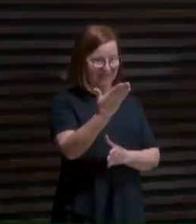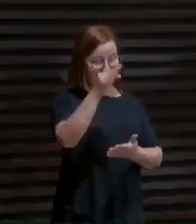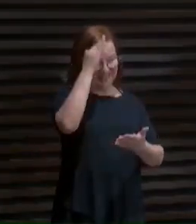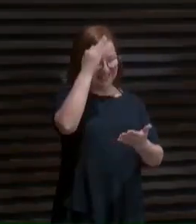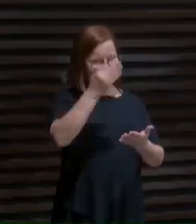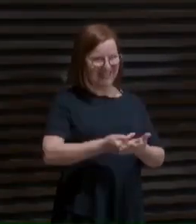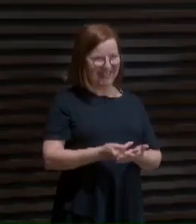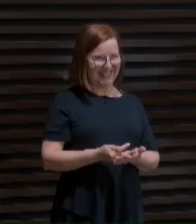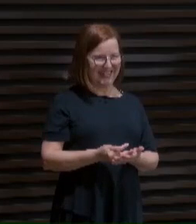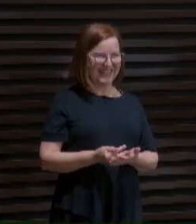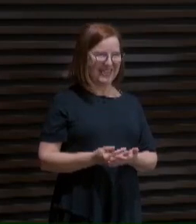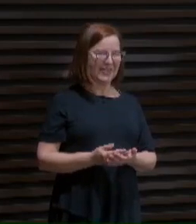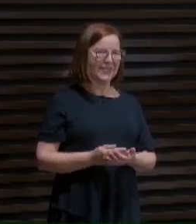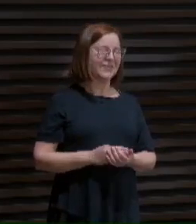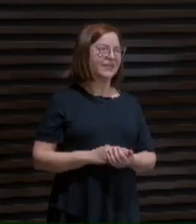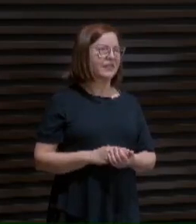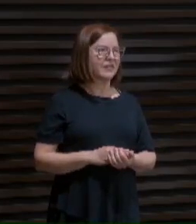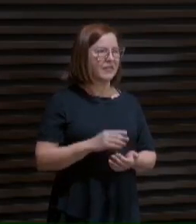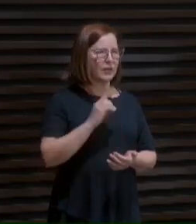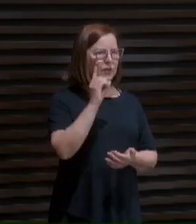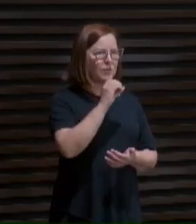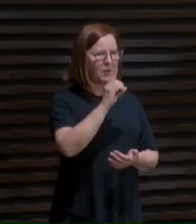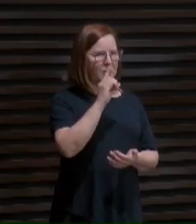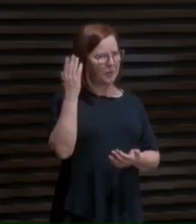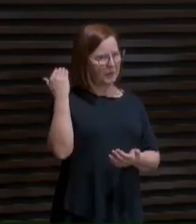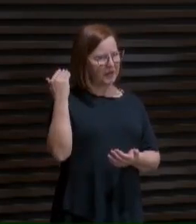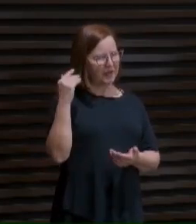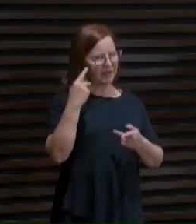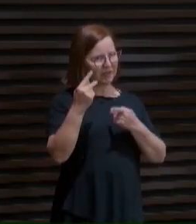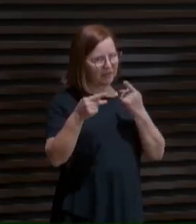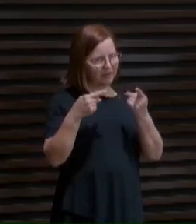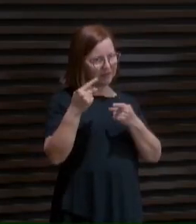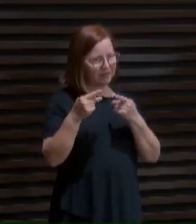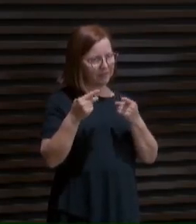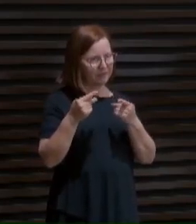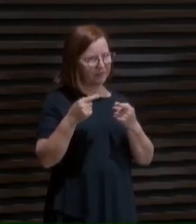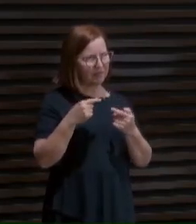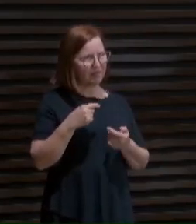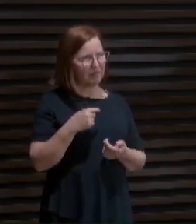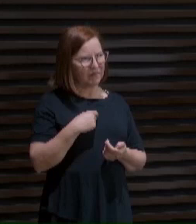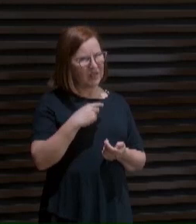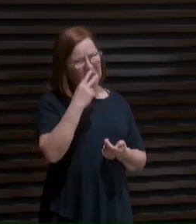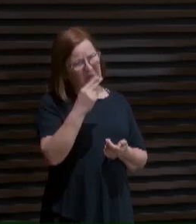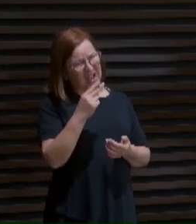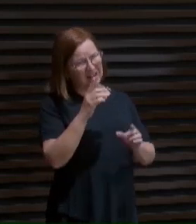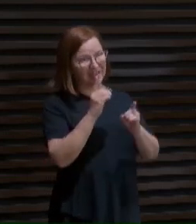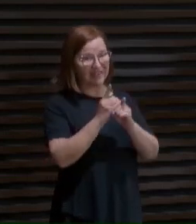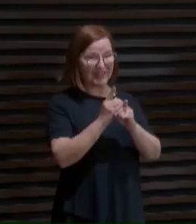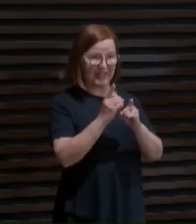fé. No domingo passado eu falei que eu creio que os discípulos de Jesus